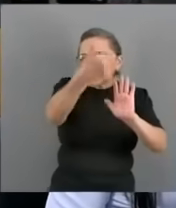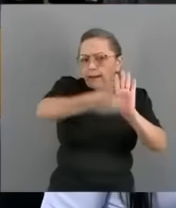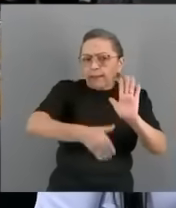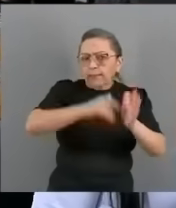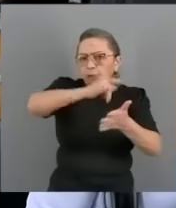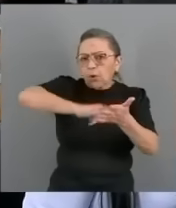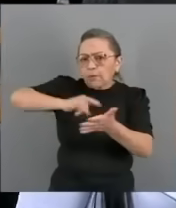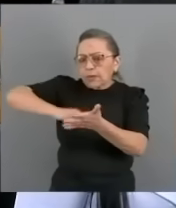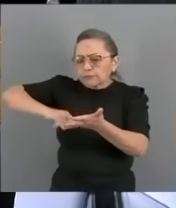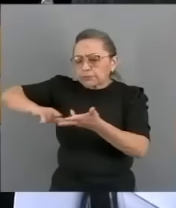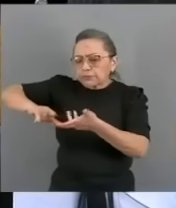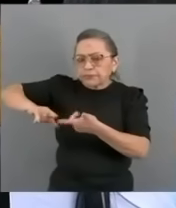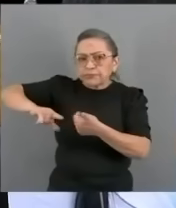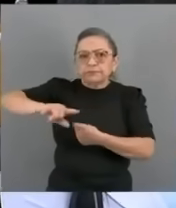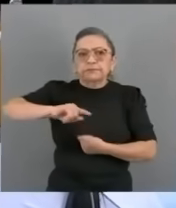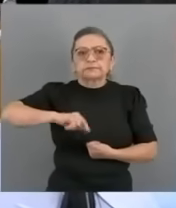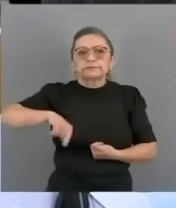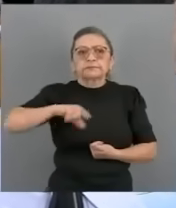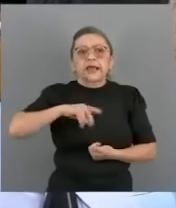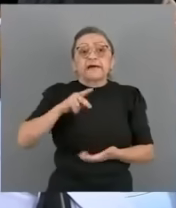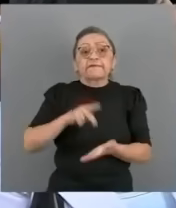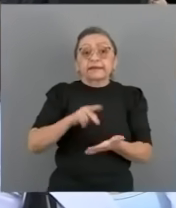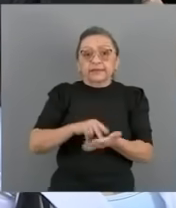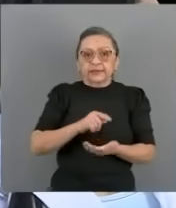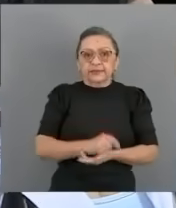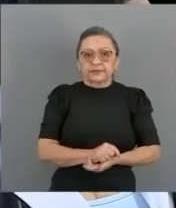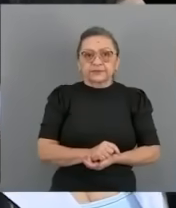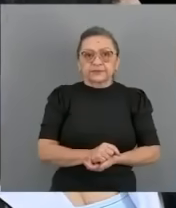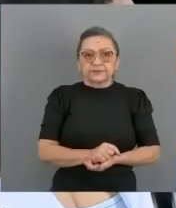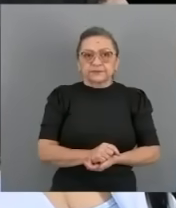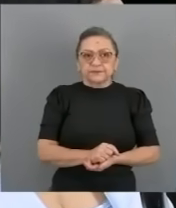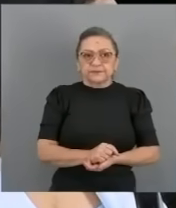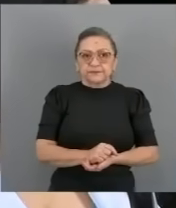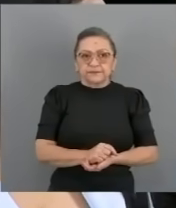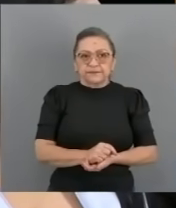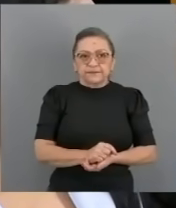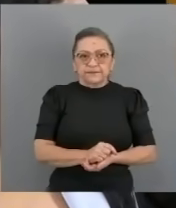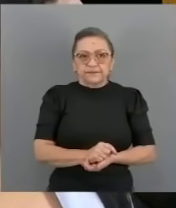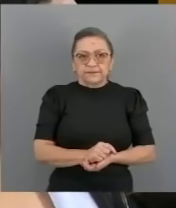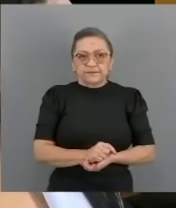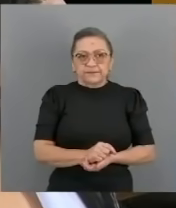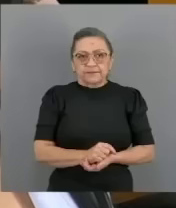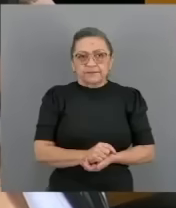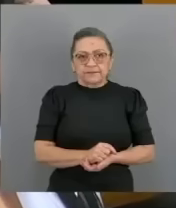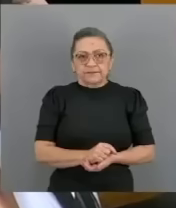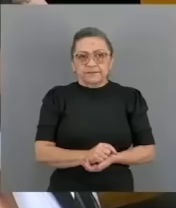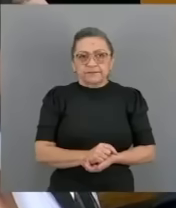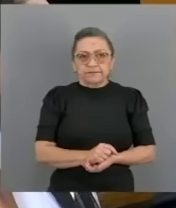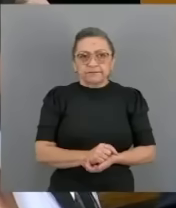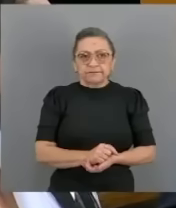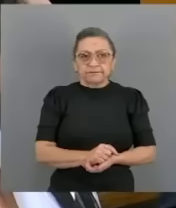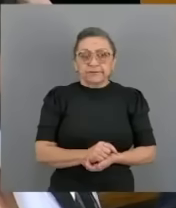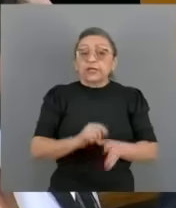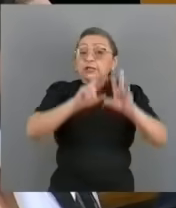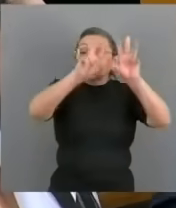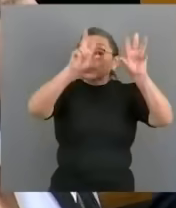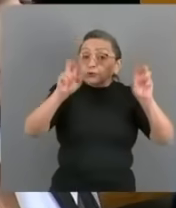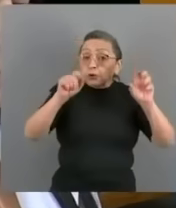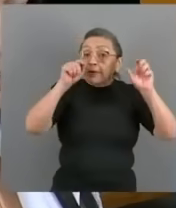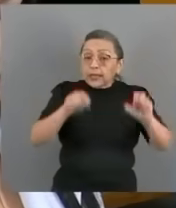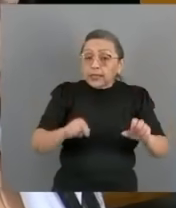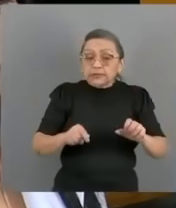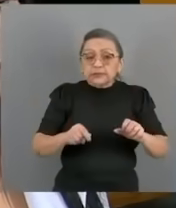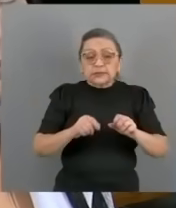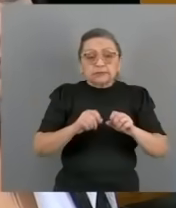documentos, a verdade sobre esse escândalo.